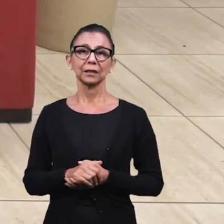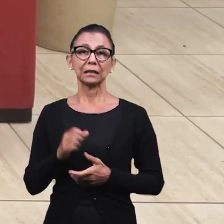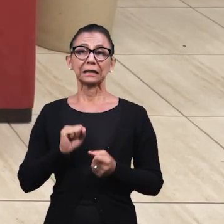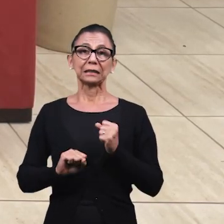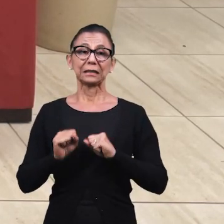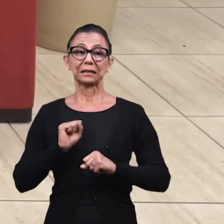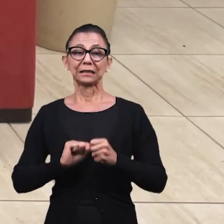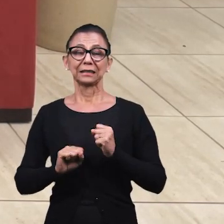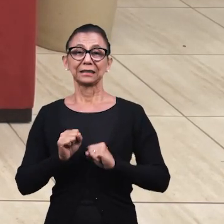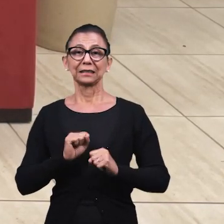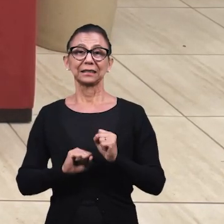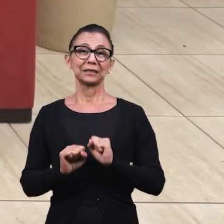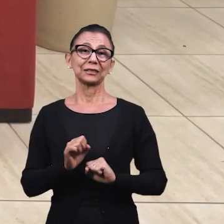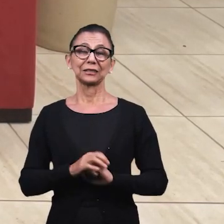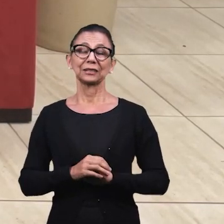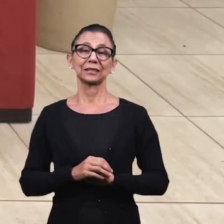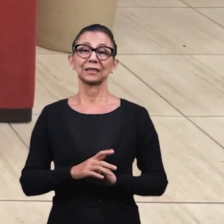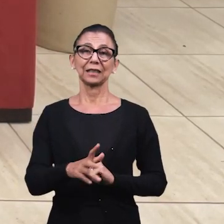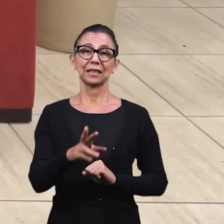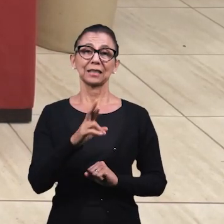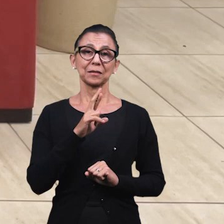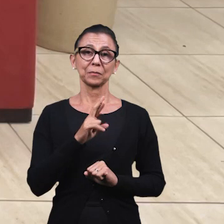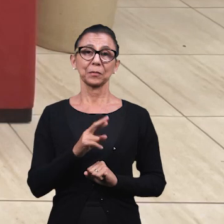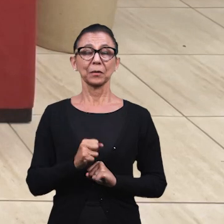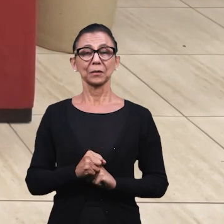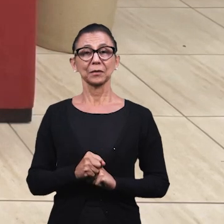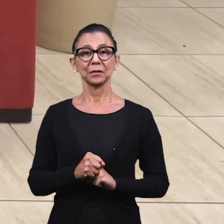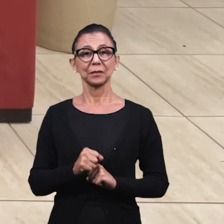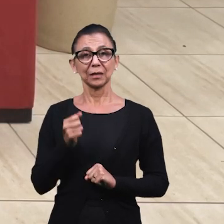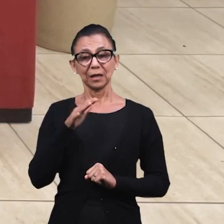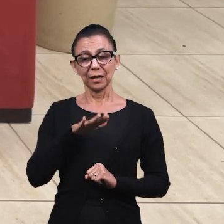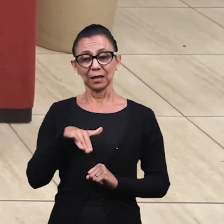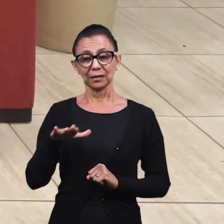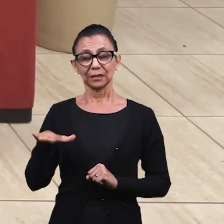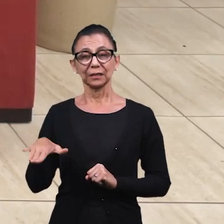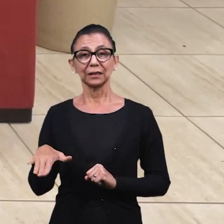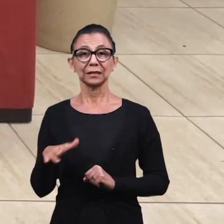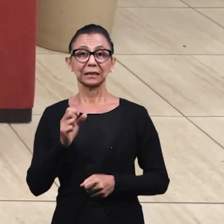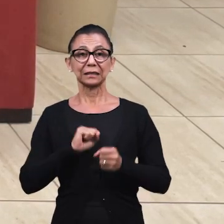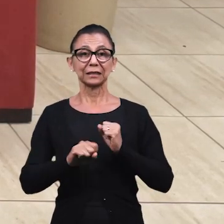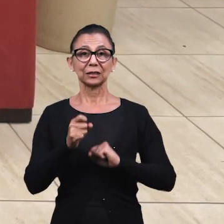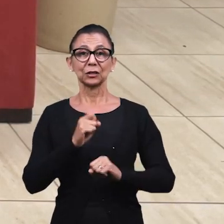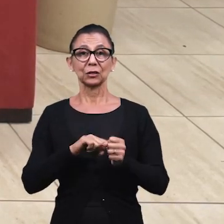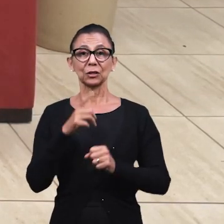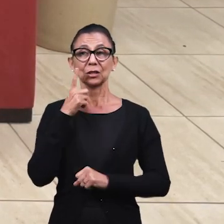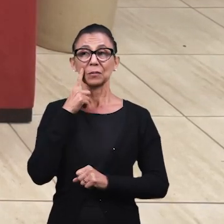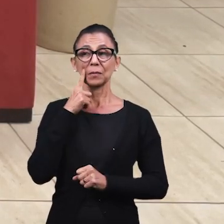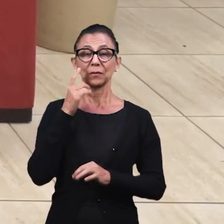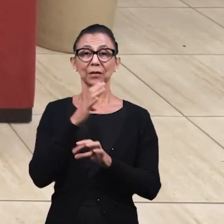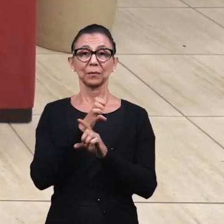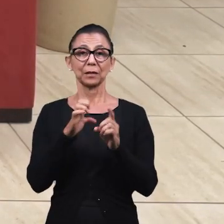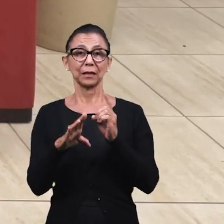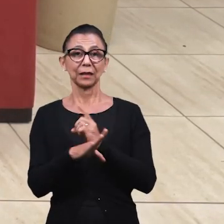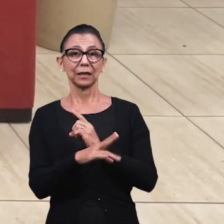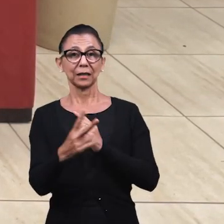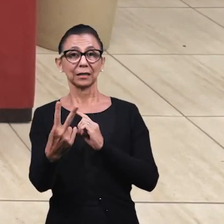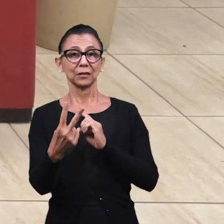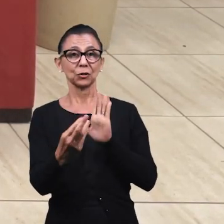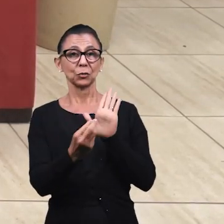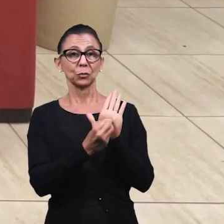pergunta, naquela expectativa, e é isso que nós vemos na igreja, né? As crianças têm aquela expectativa de participar do EBD, de assistir